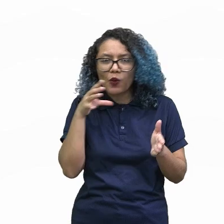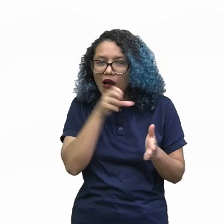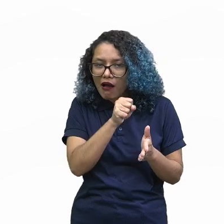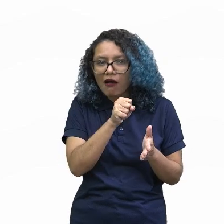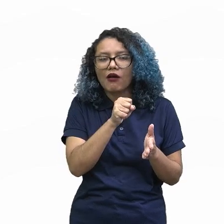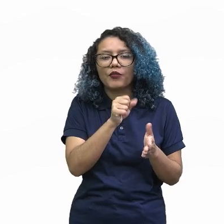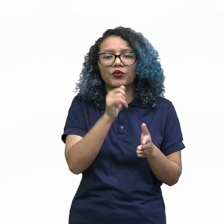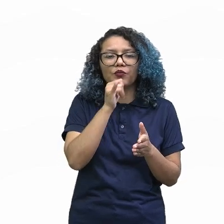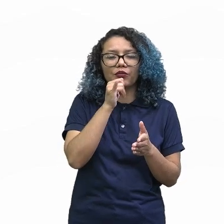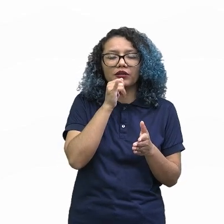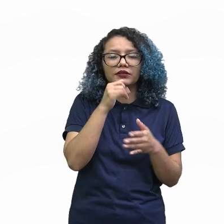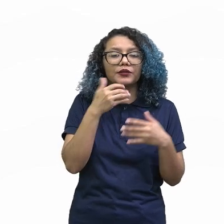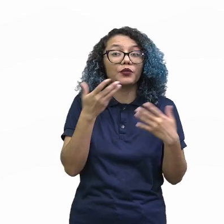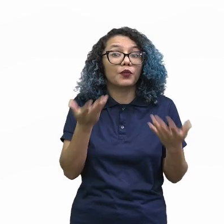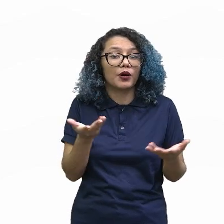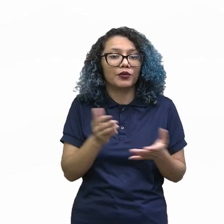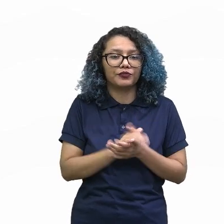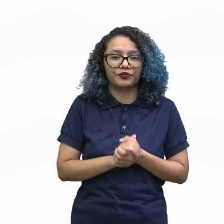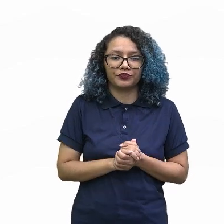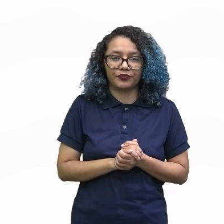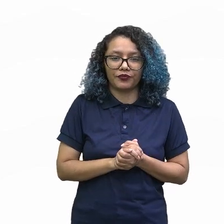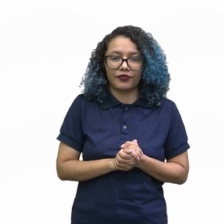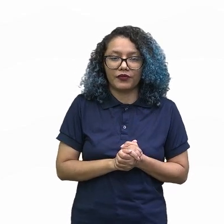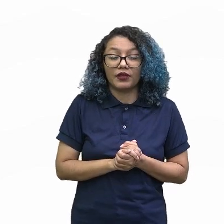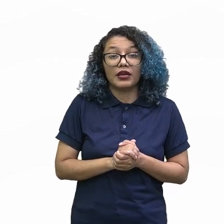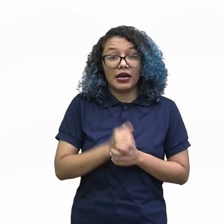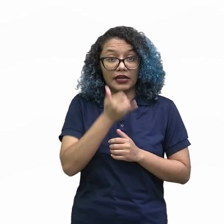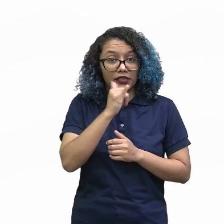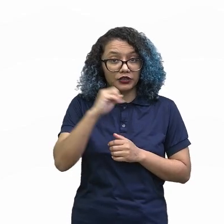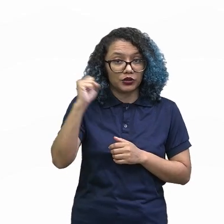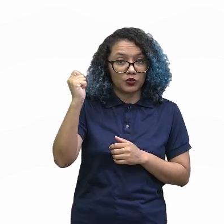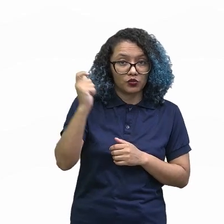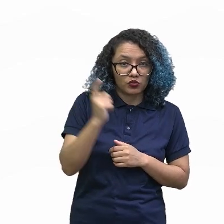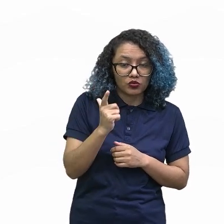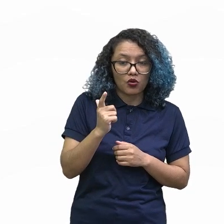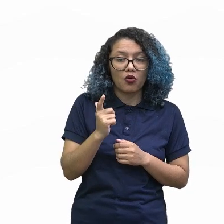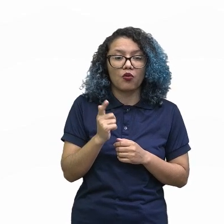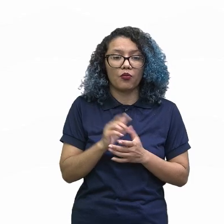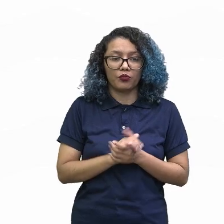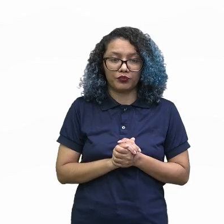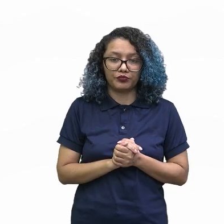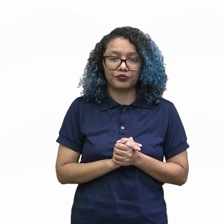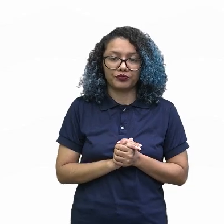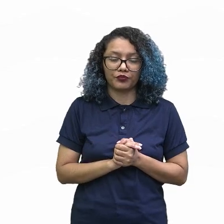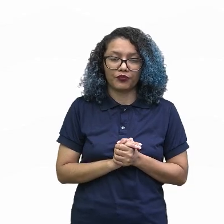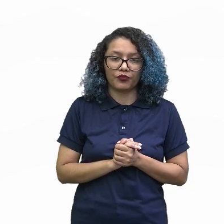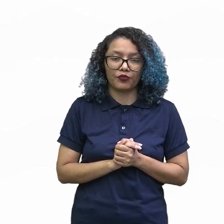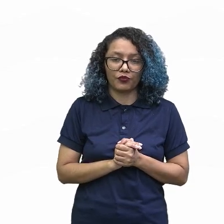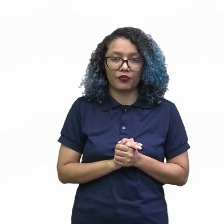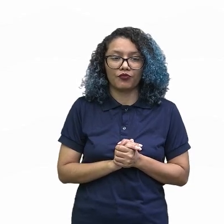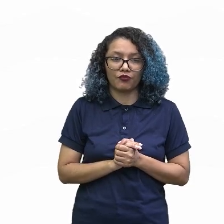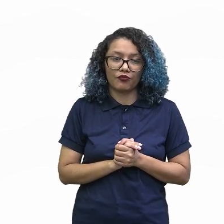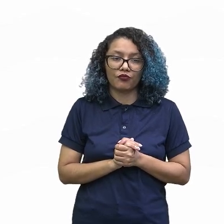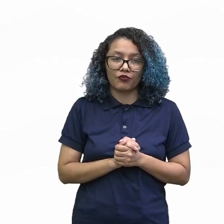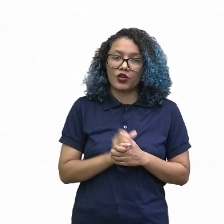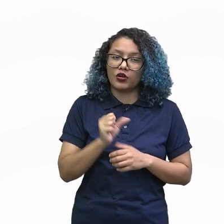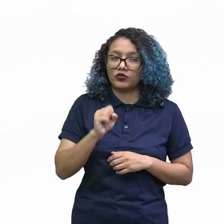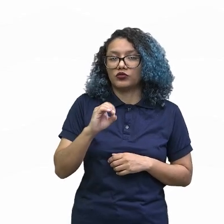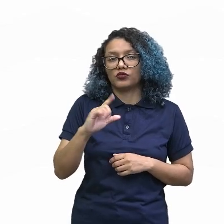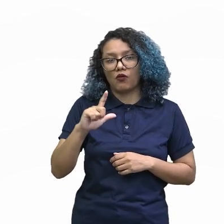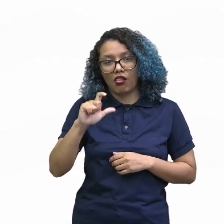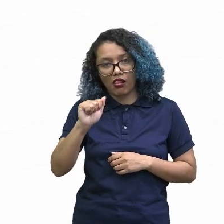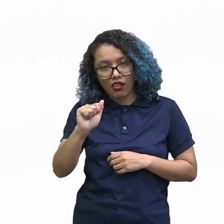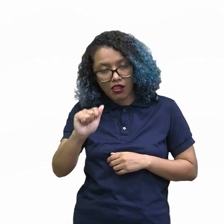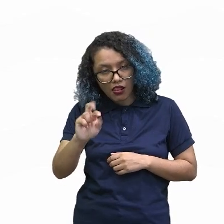tempo, como, por exemplo, quando a gente utiliza ali a energia solar, que é a utilização do sol, né, do calor